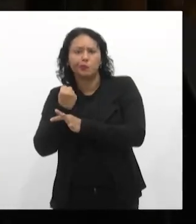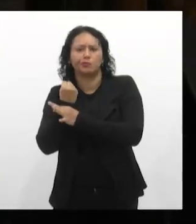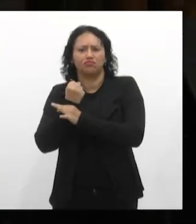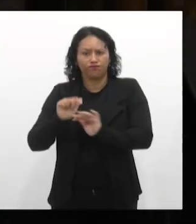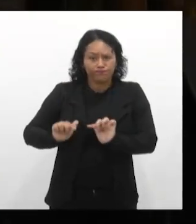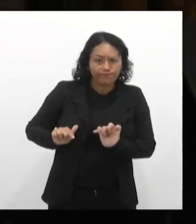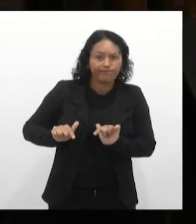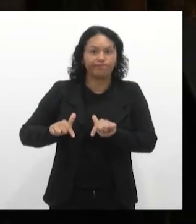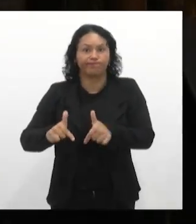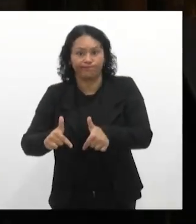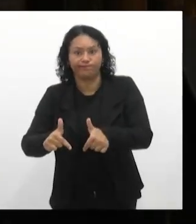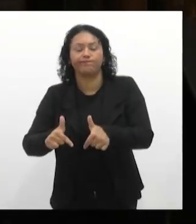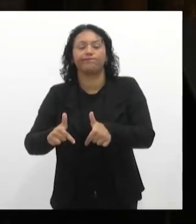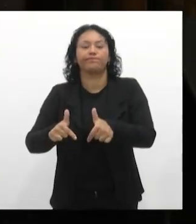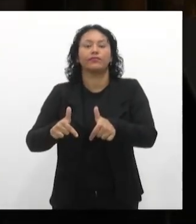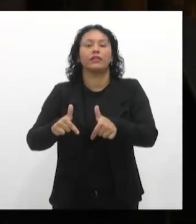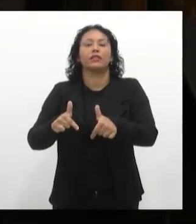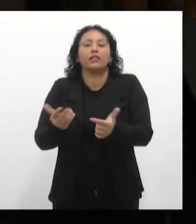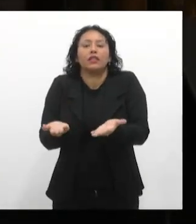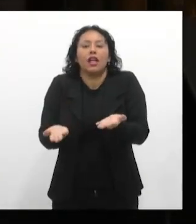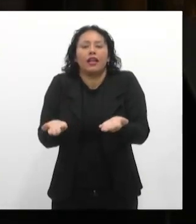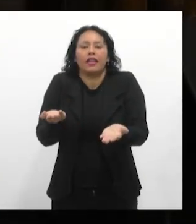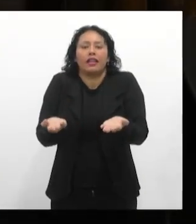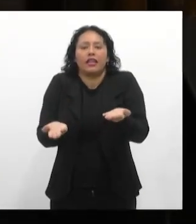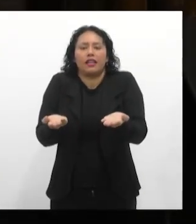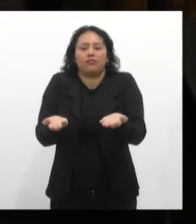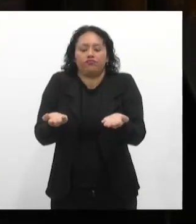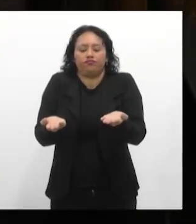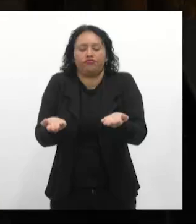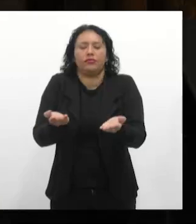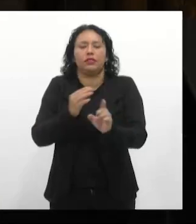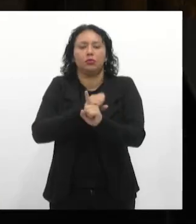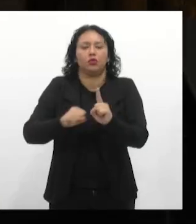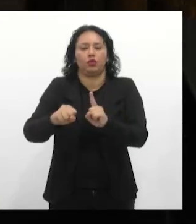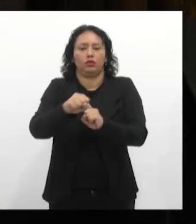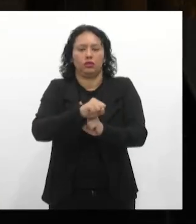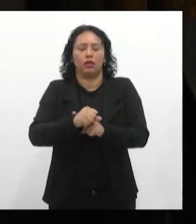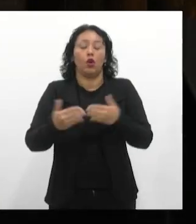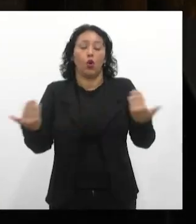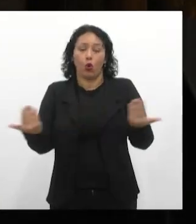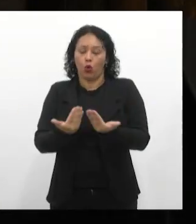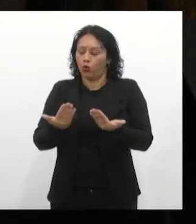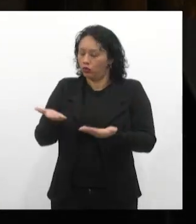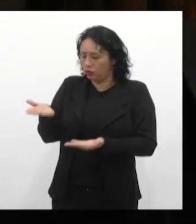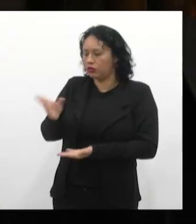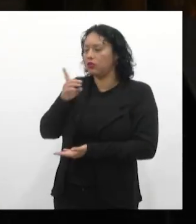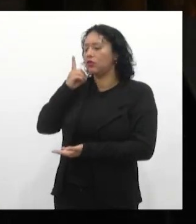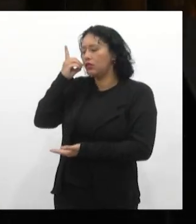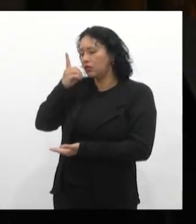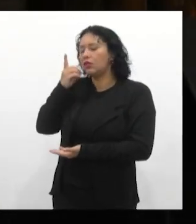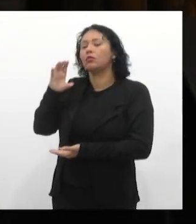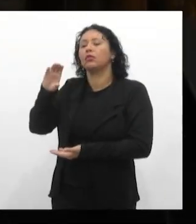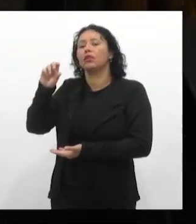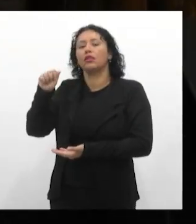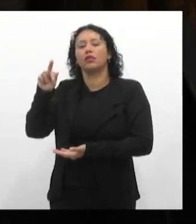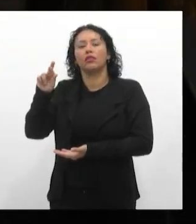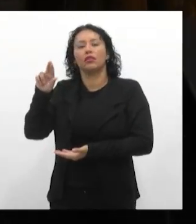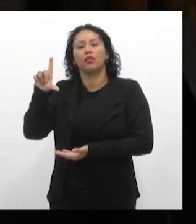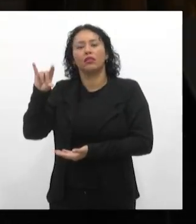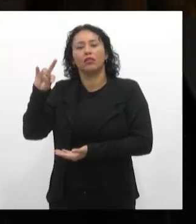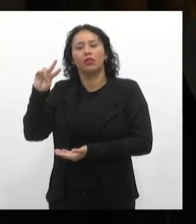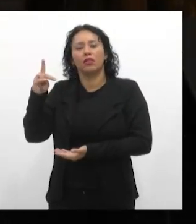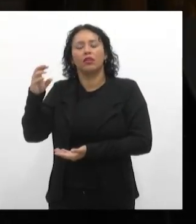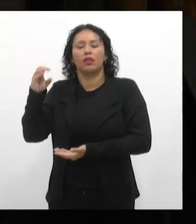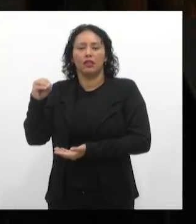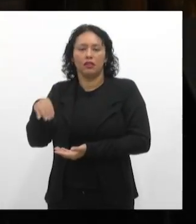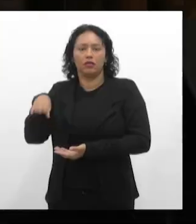ter estabilidade social. Hoje mesmo, o deputado Carlinhos, do BNH,